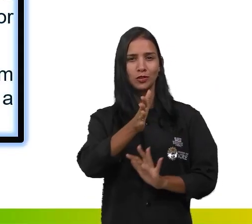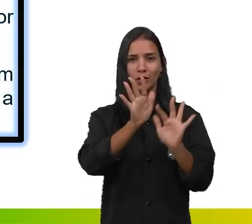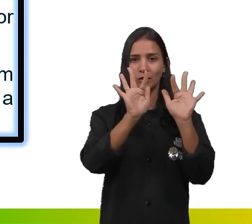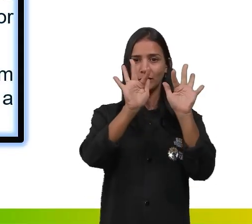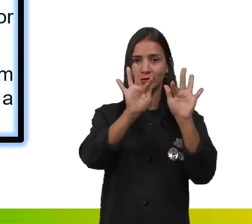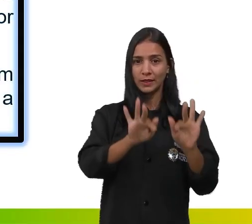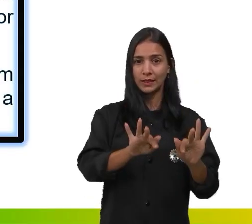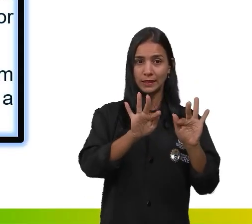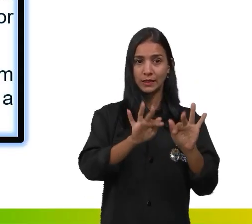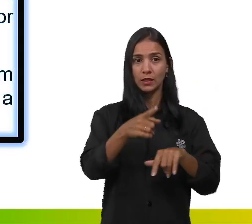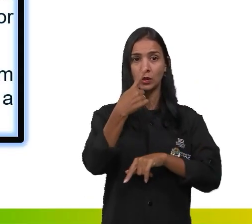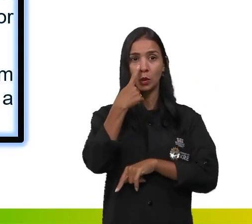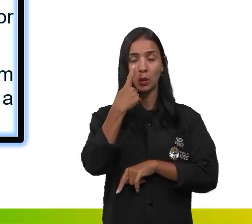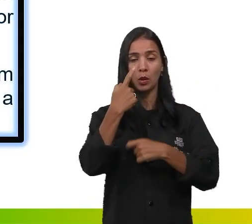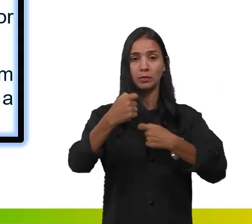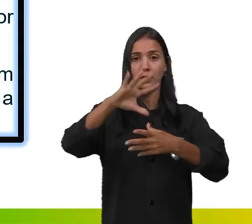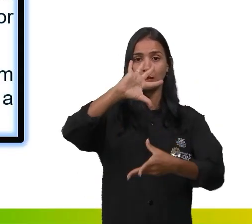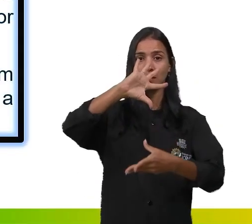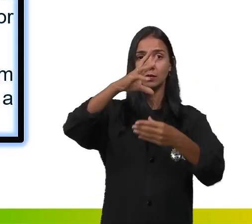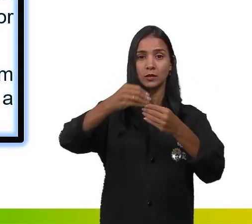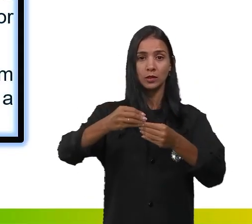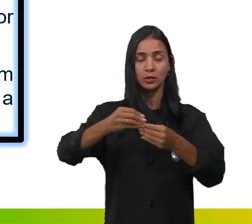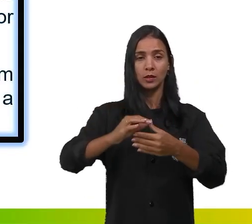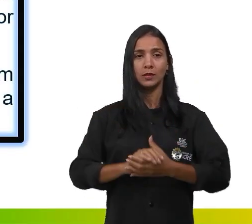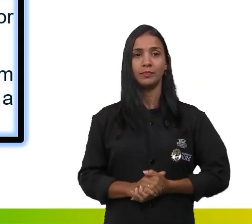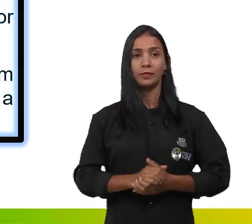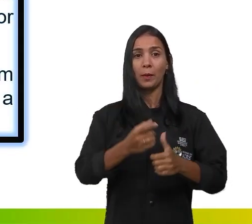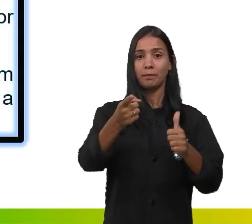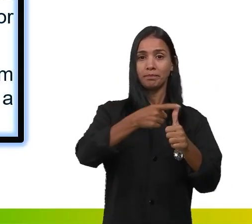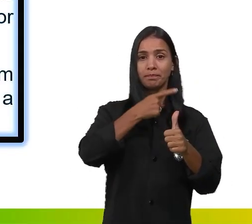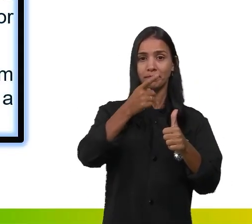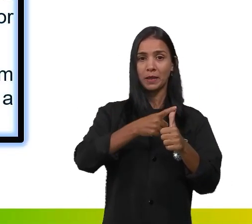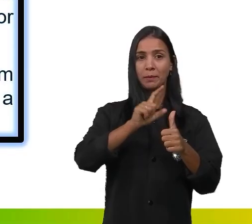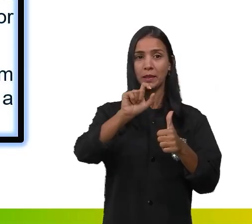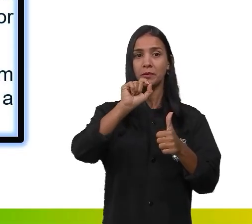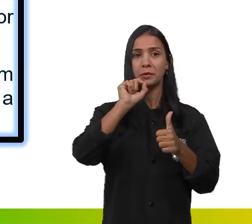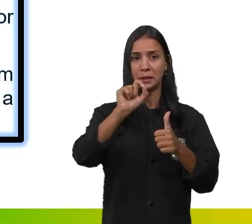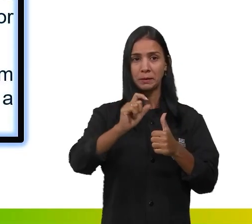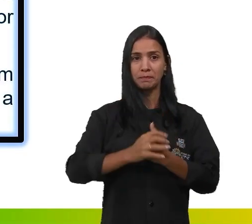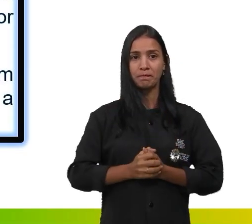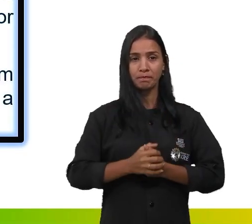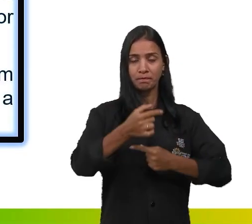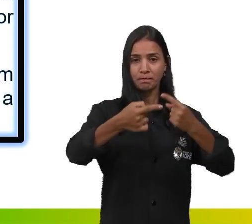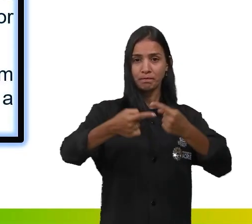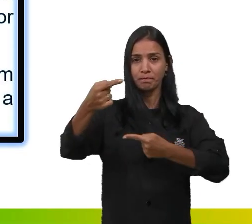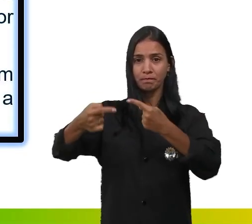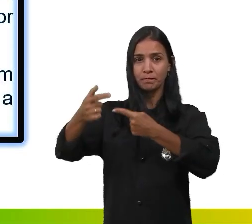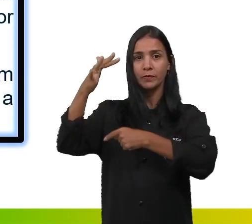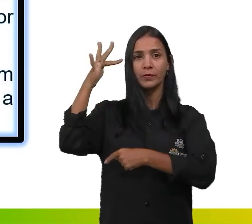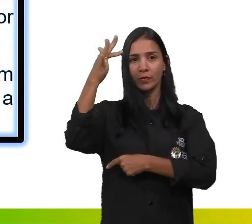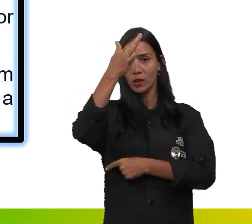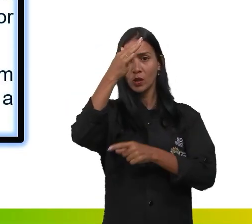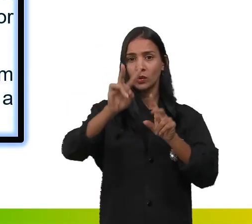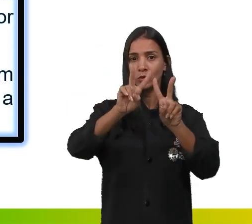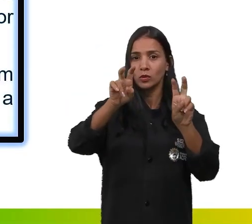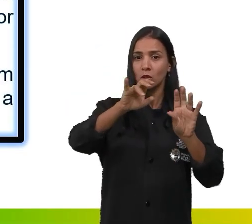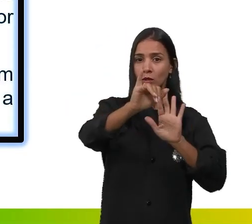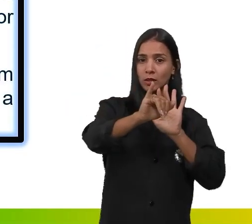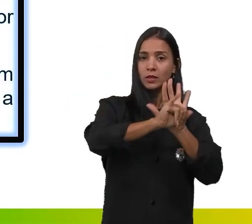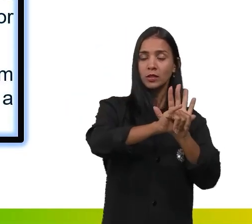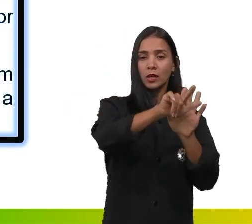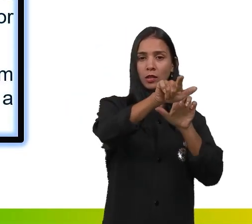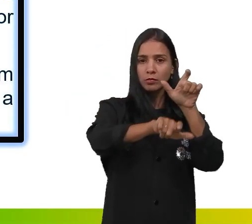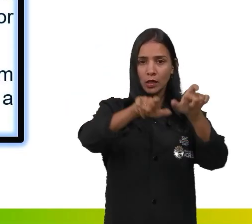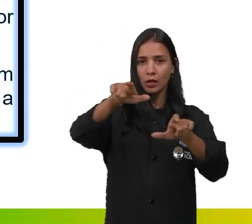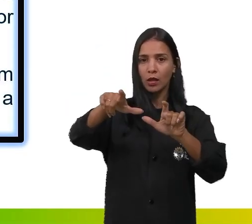vamos afirmar 3 coisas. Primeiro, a discussão filosófica sobre identidade e alteridade aborda